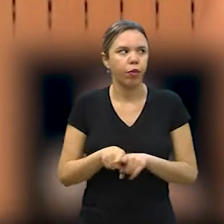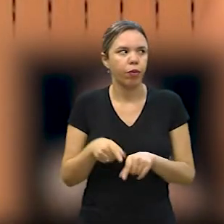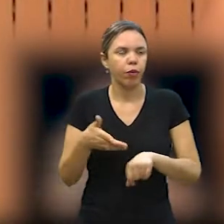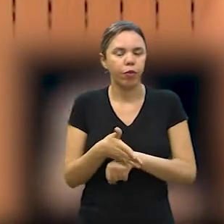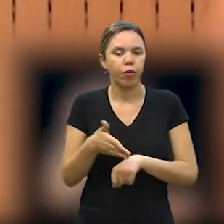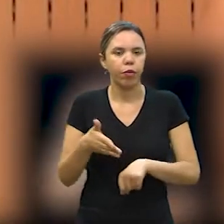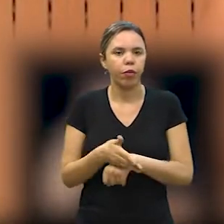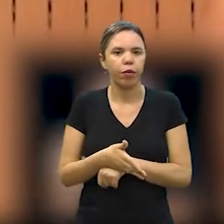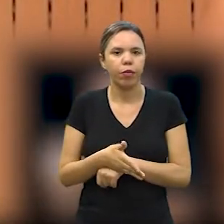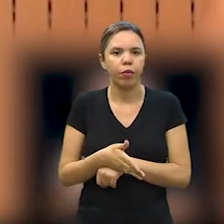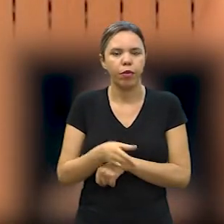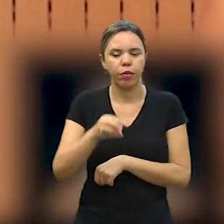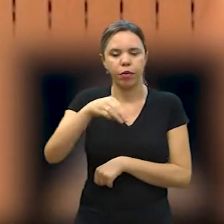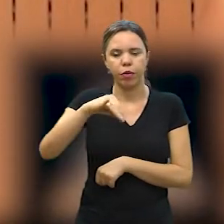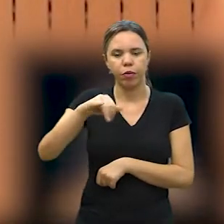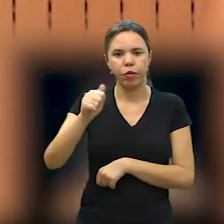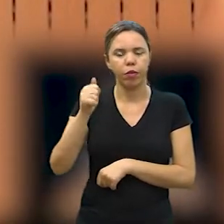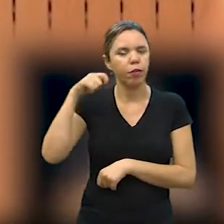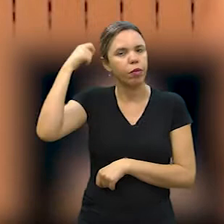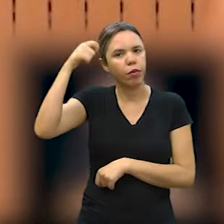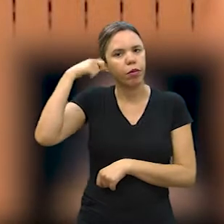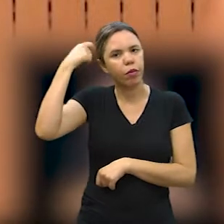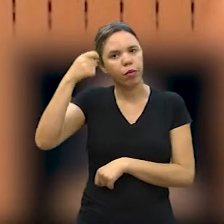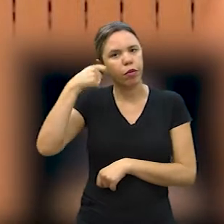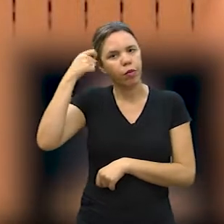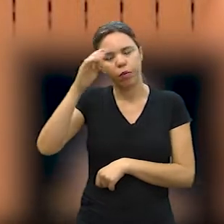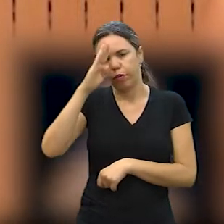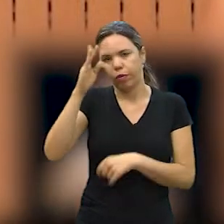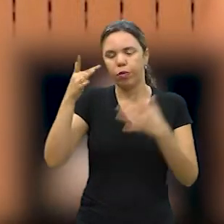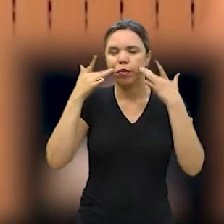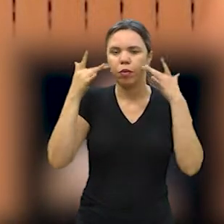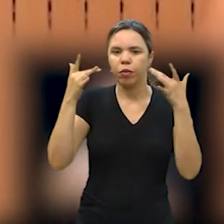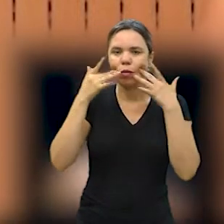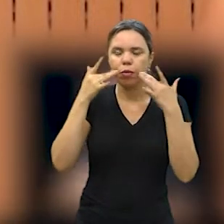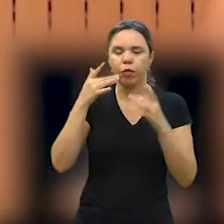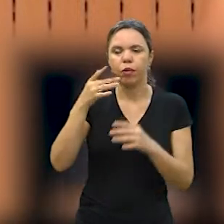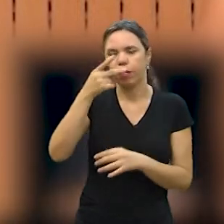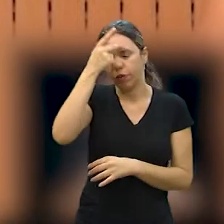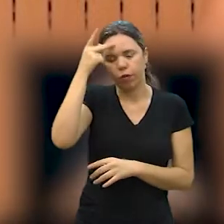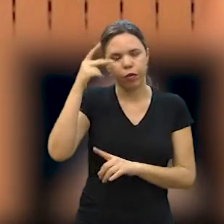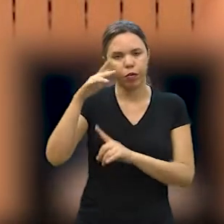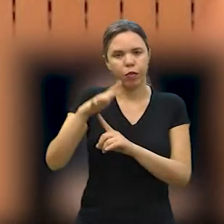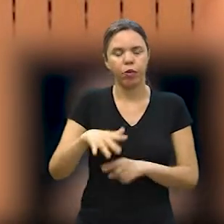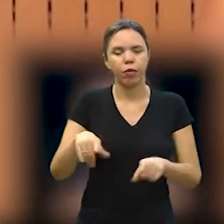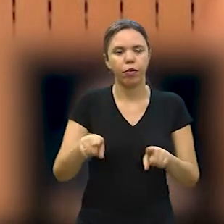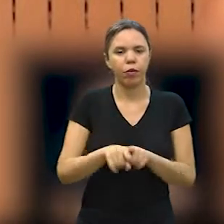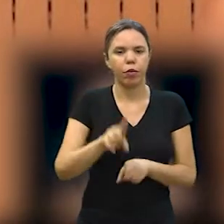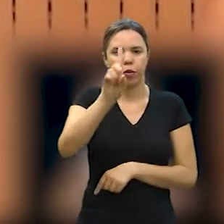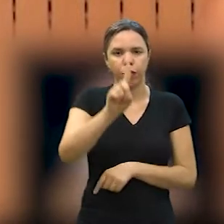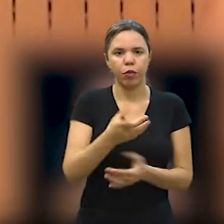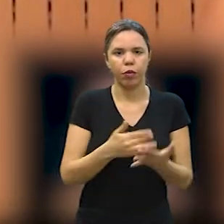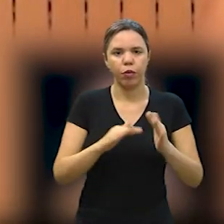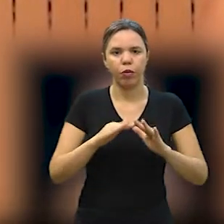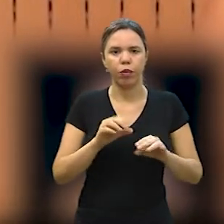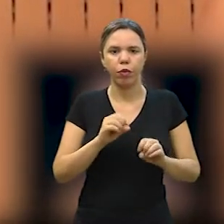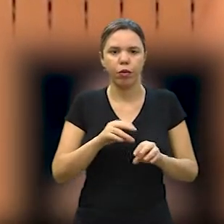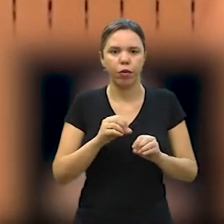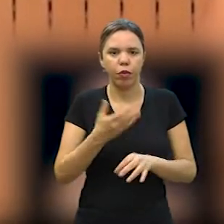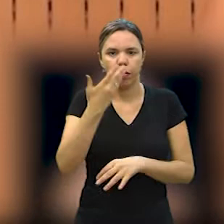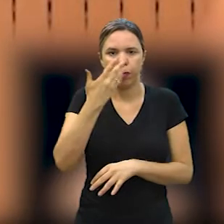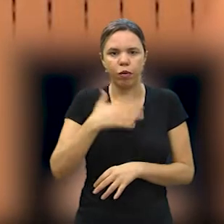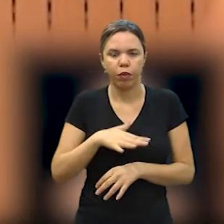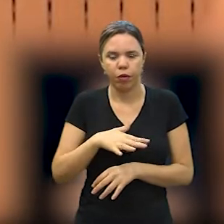também participou a minha Morais atriz Coringa do teatro das oprimidas e diretora na Escola Municipal